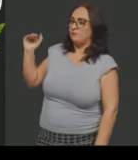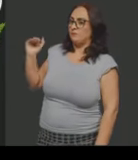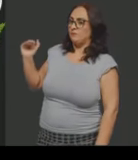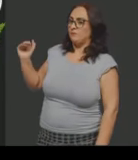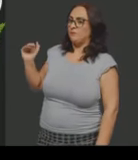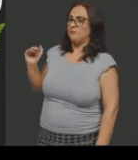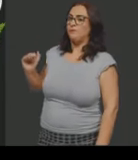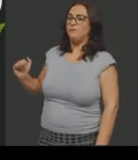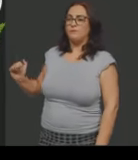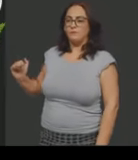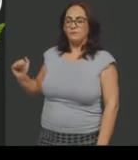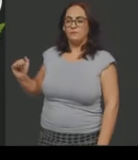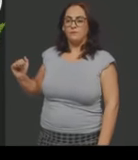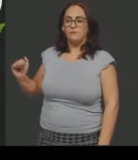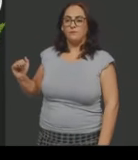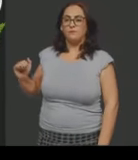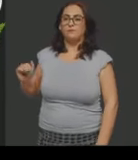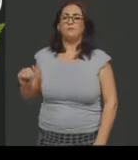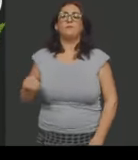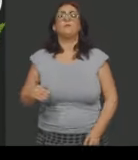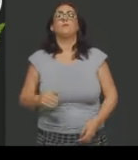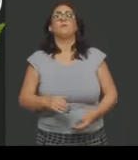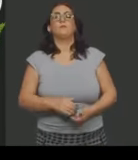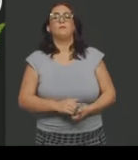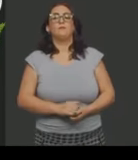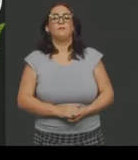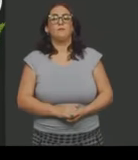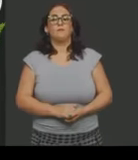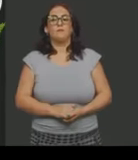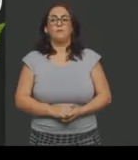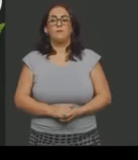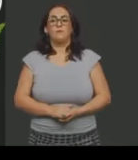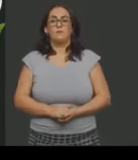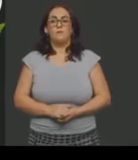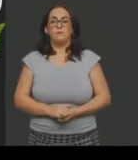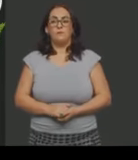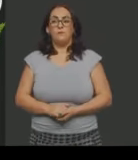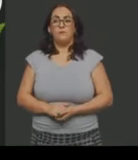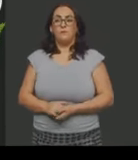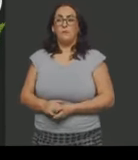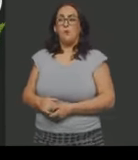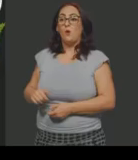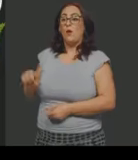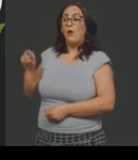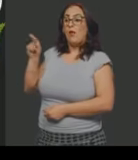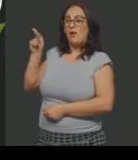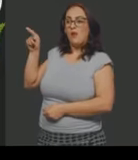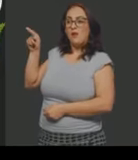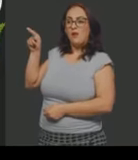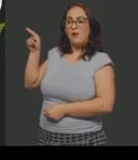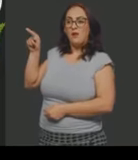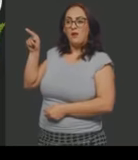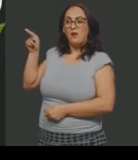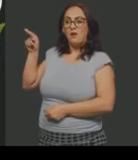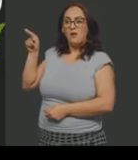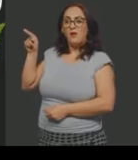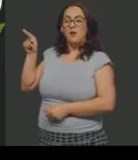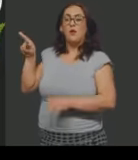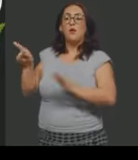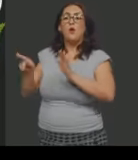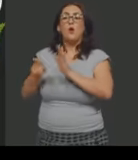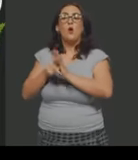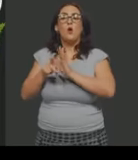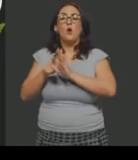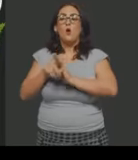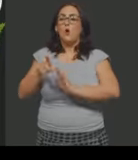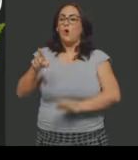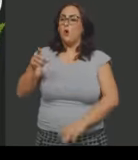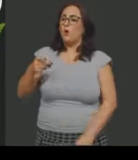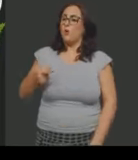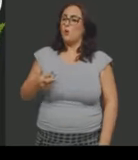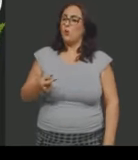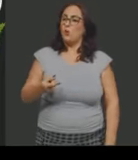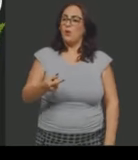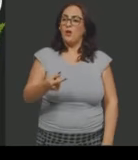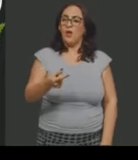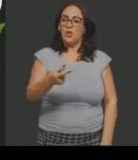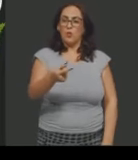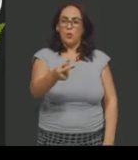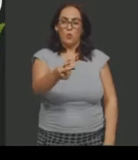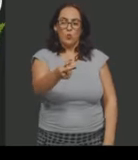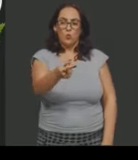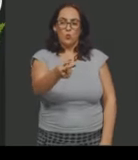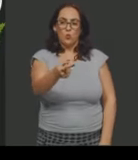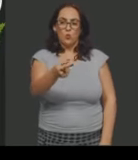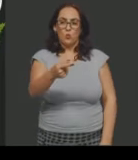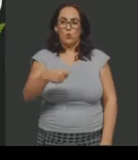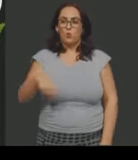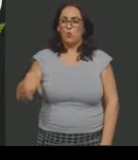assexuada, independente, é duradouro, tá? O esporófito, ela vai ser